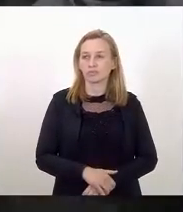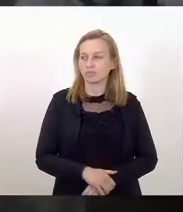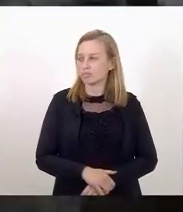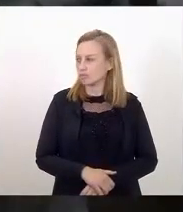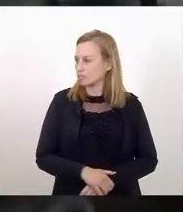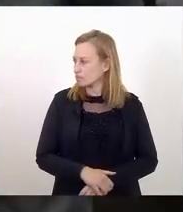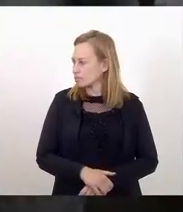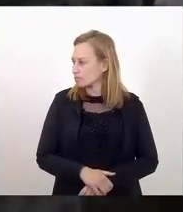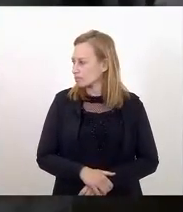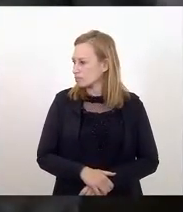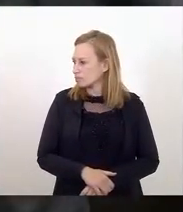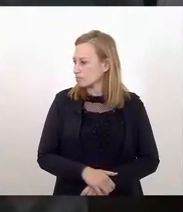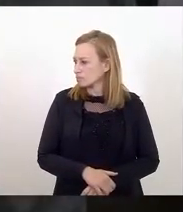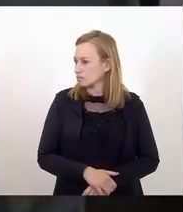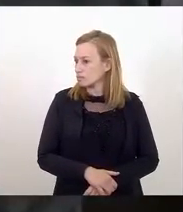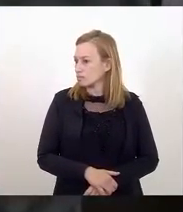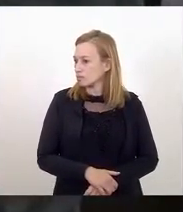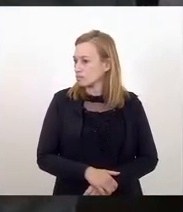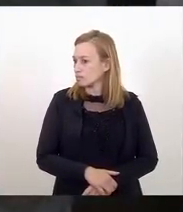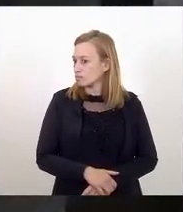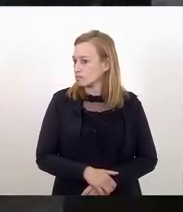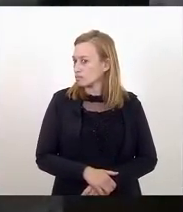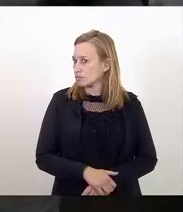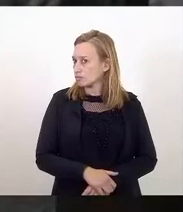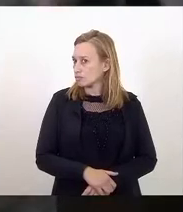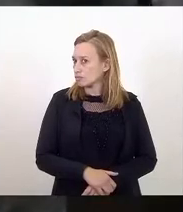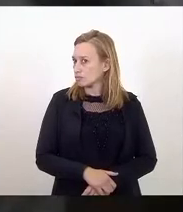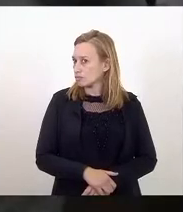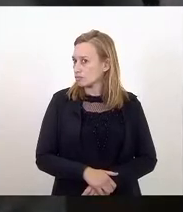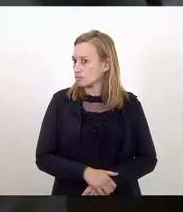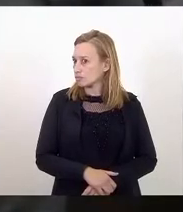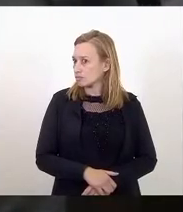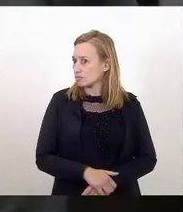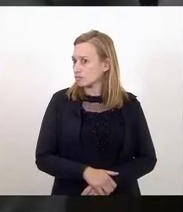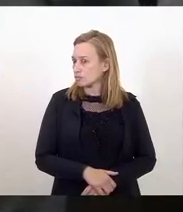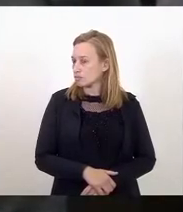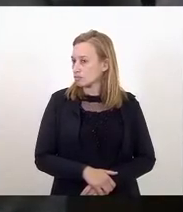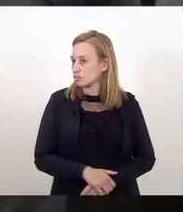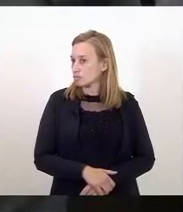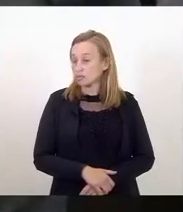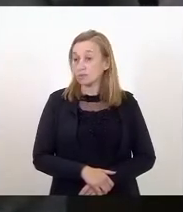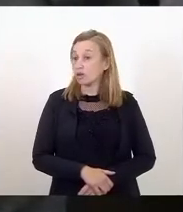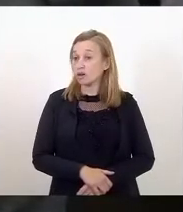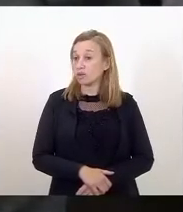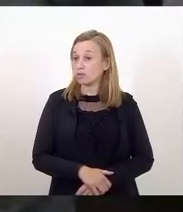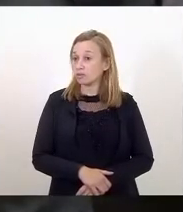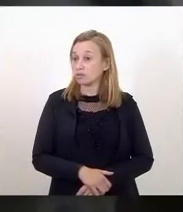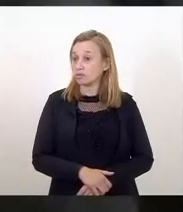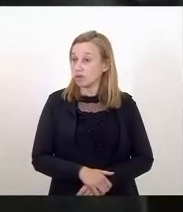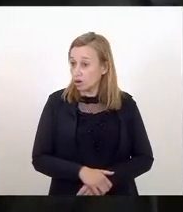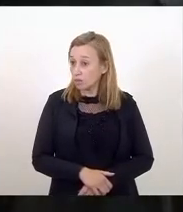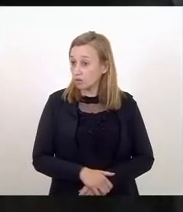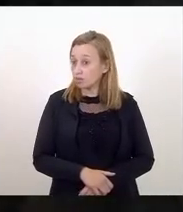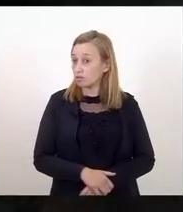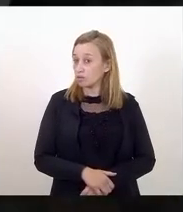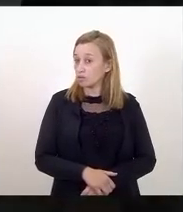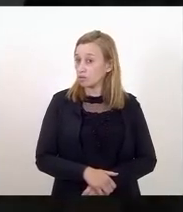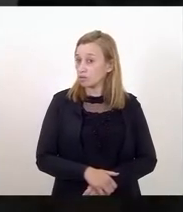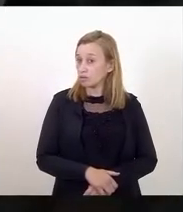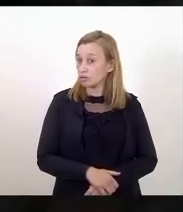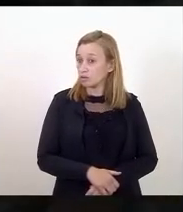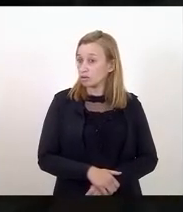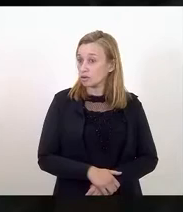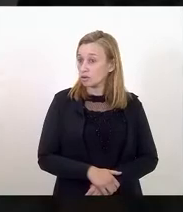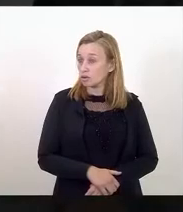O parecer é o 4.619. É, parecer é pela constitucionalidade, presidente.